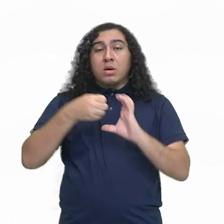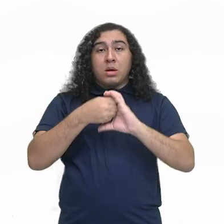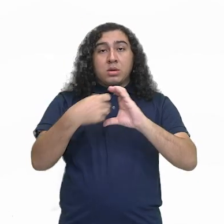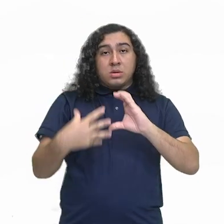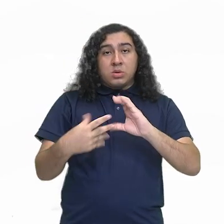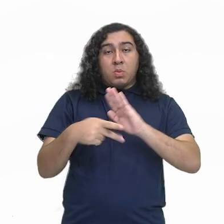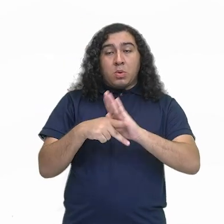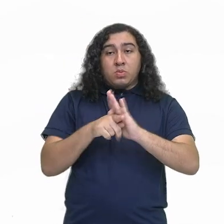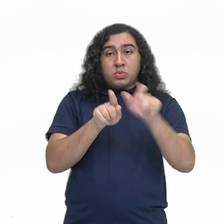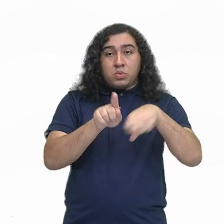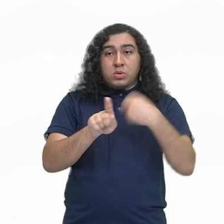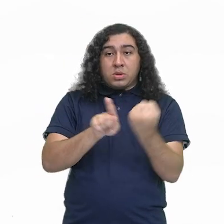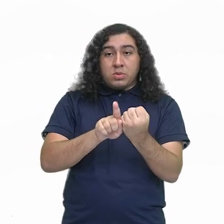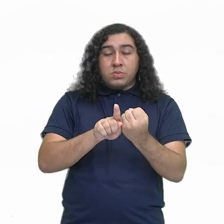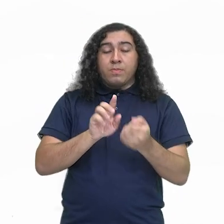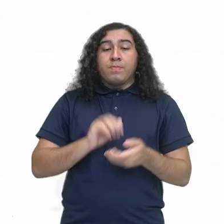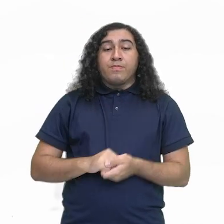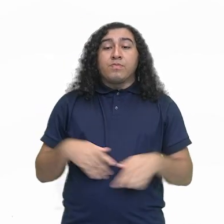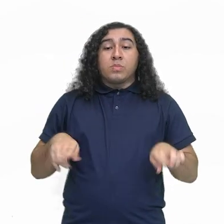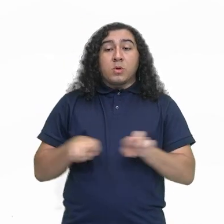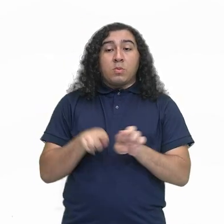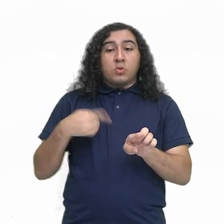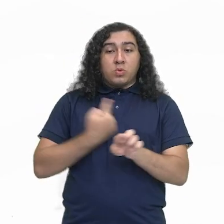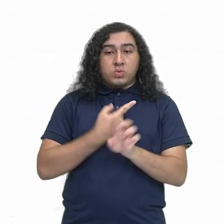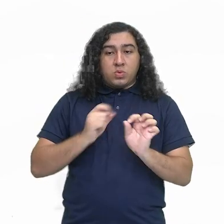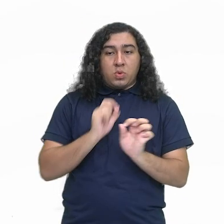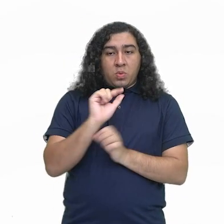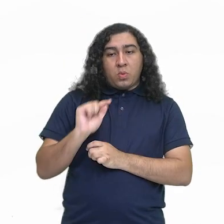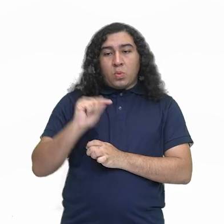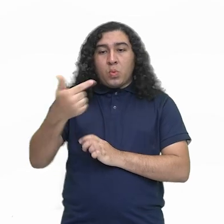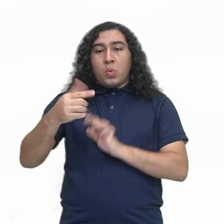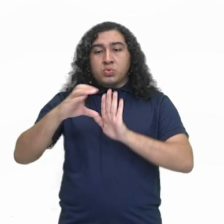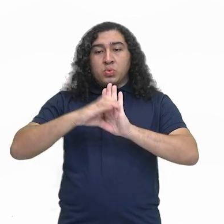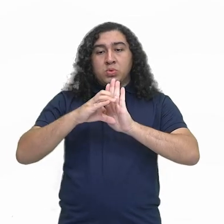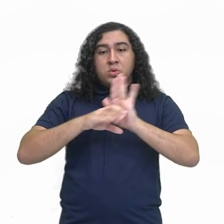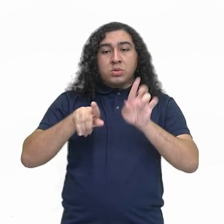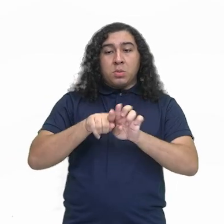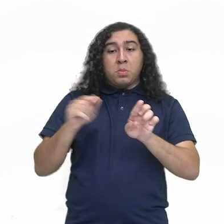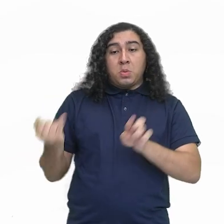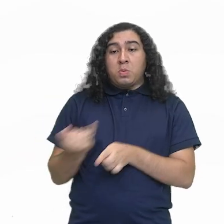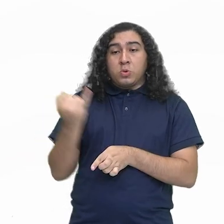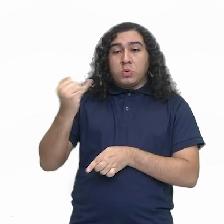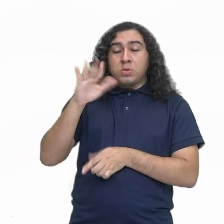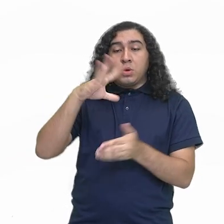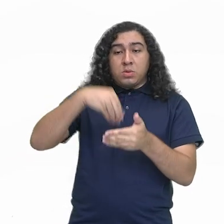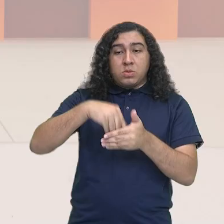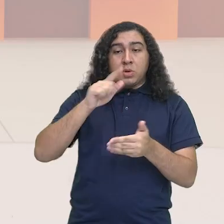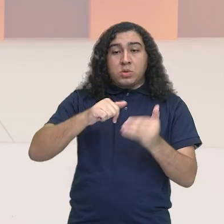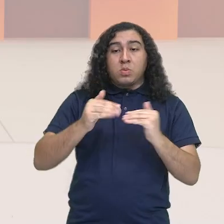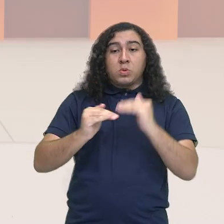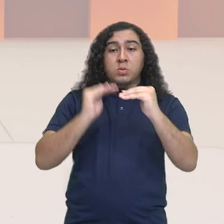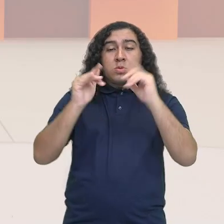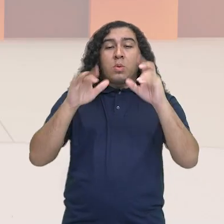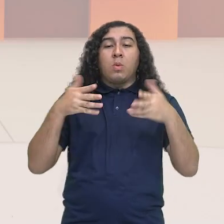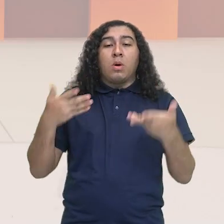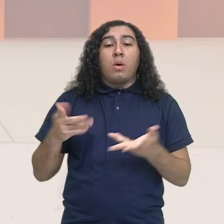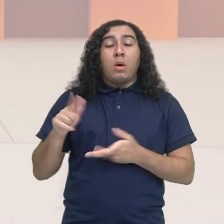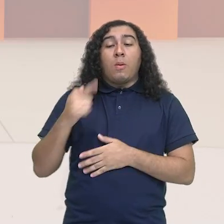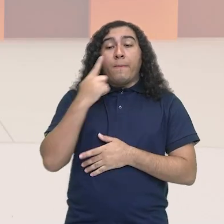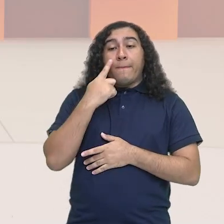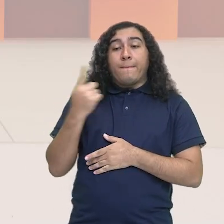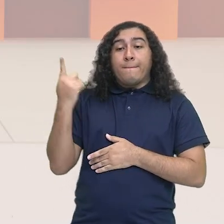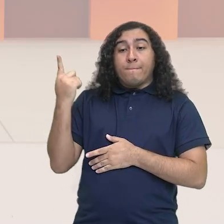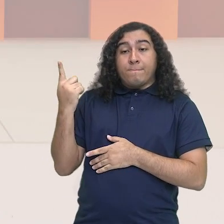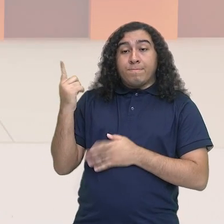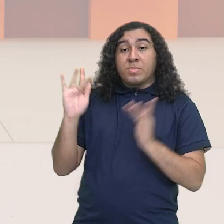aí. Muito bem. E aí nós vamos trazer um outro conceito que também é importante dentro desse processo, que é a